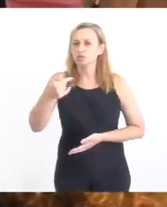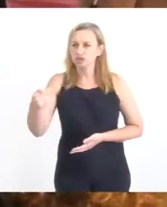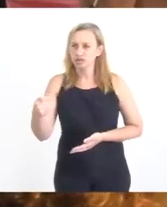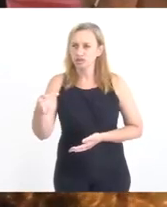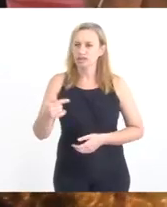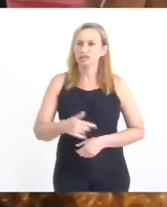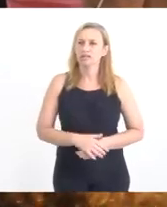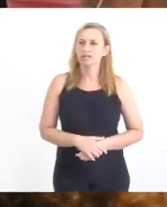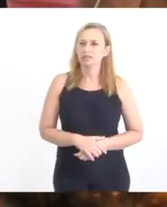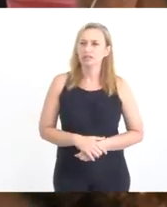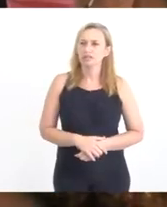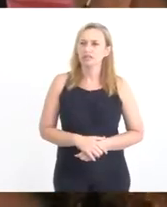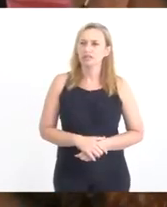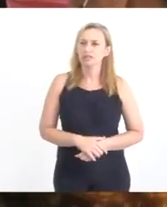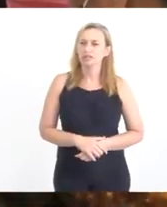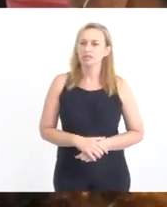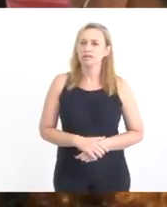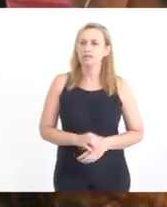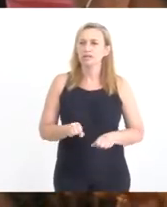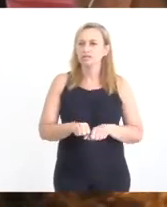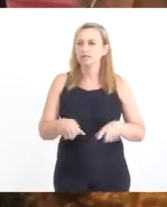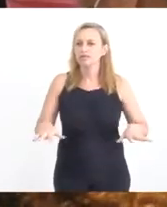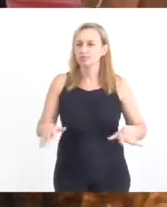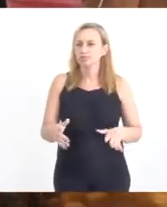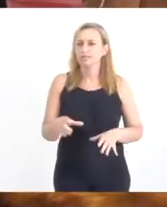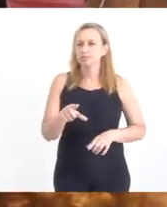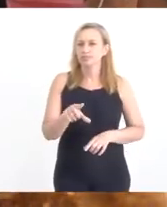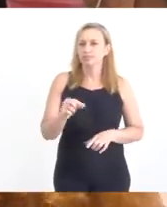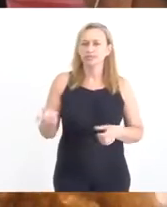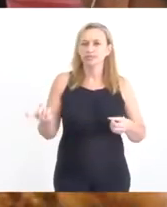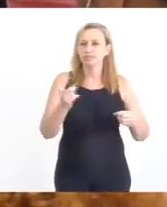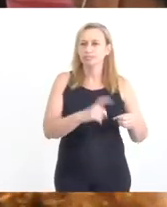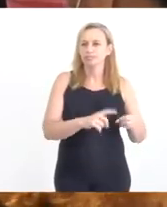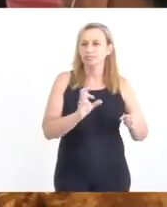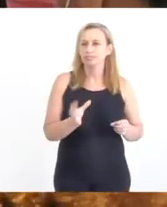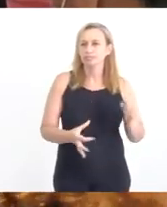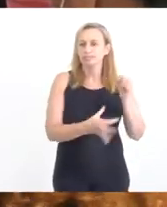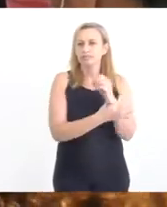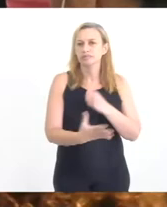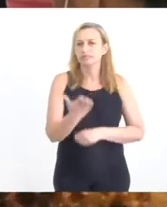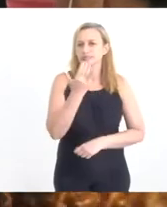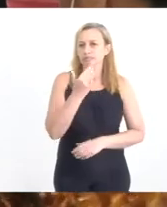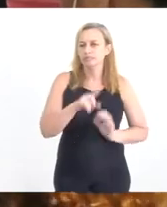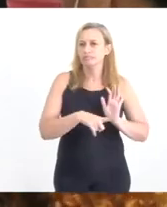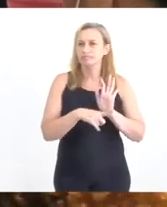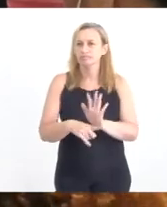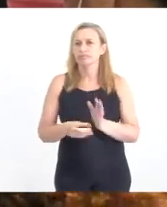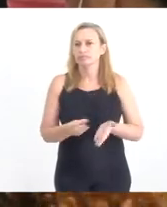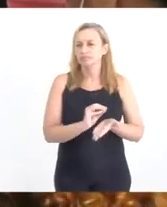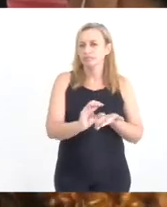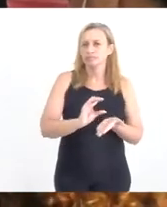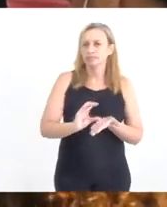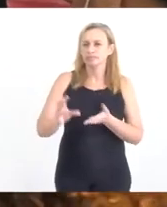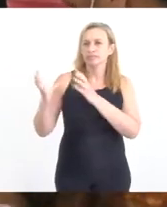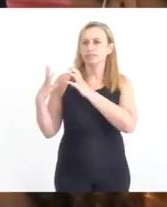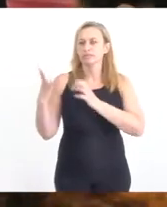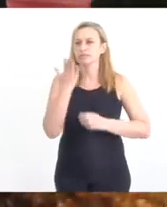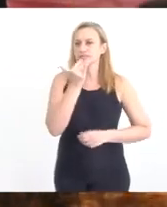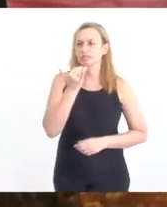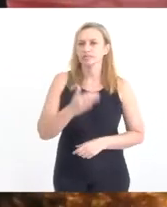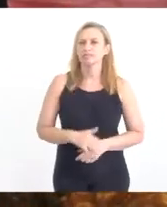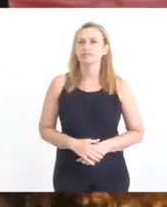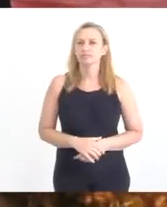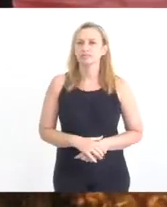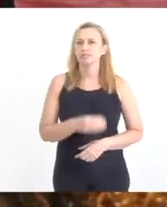2017 e com a Havan de Mia decidiram voltar para a segurança alimentar ajudando com entrega de cestas básicas